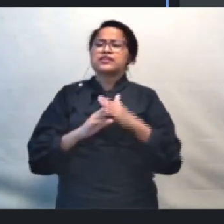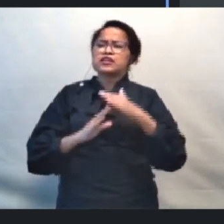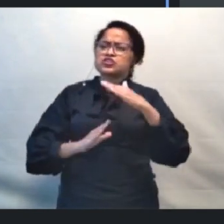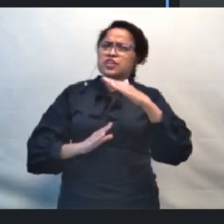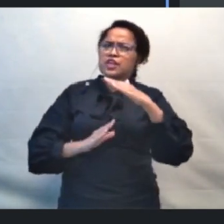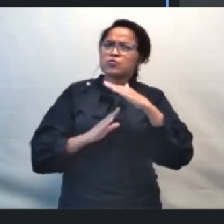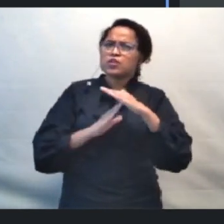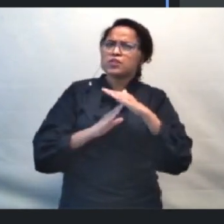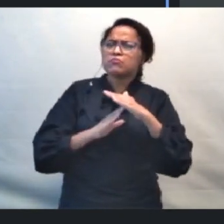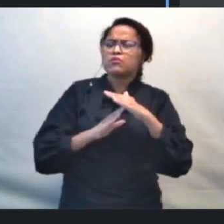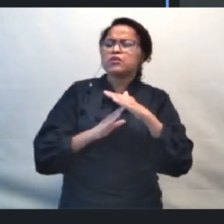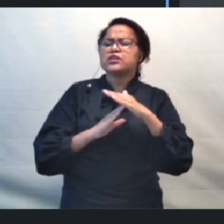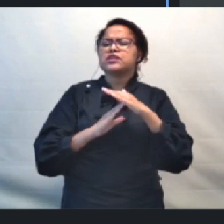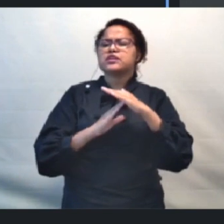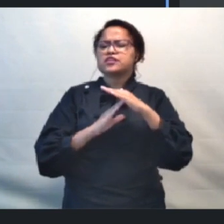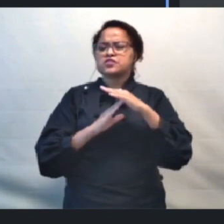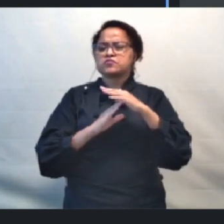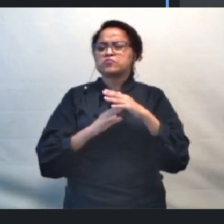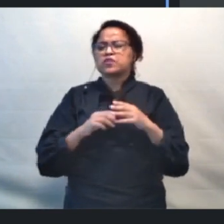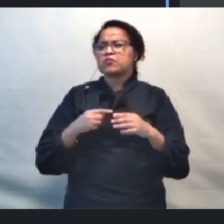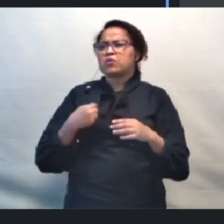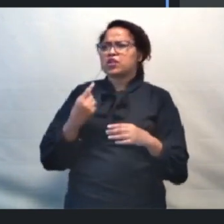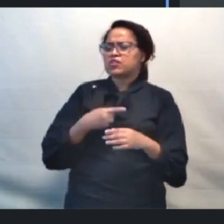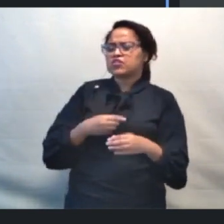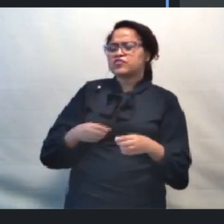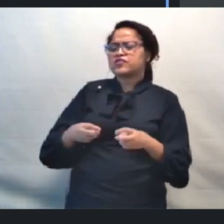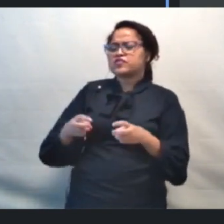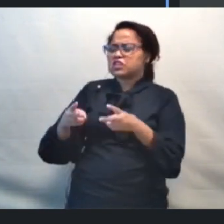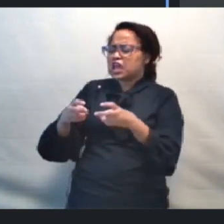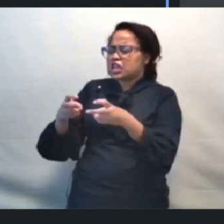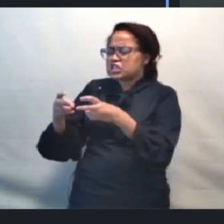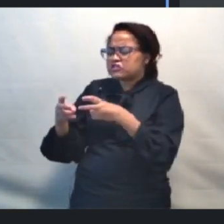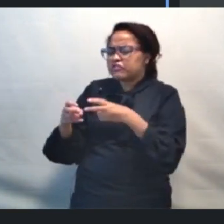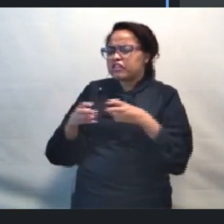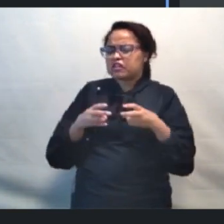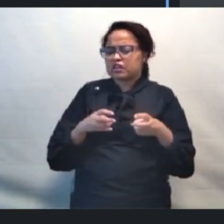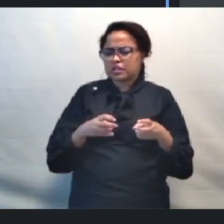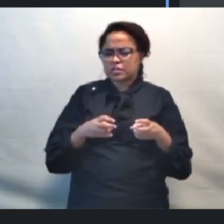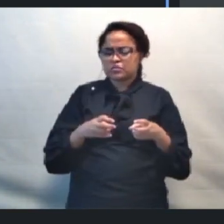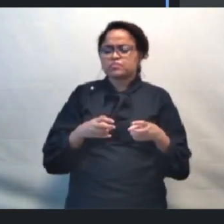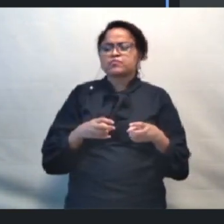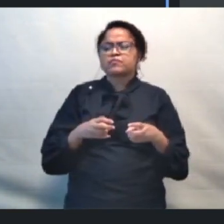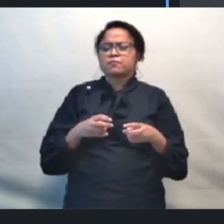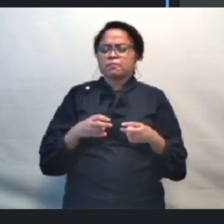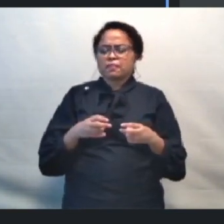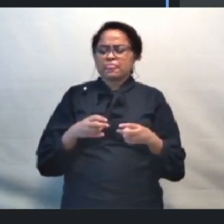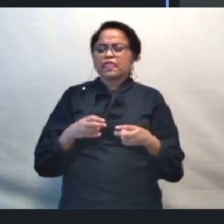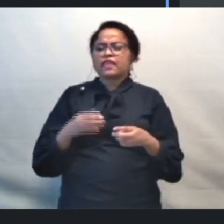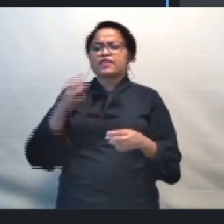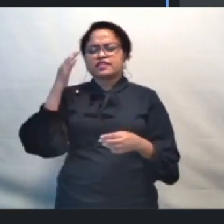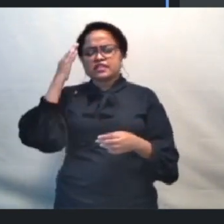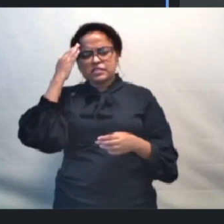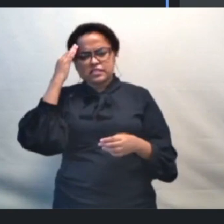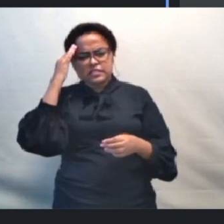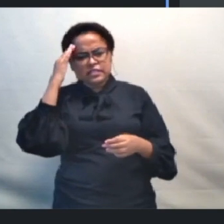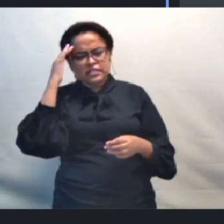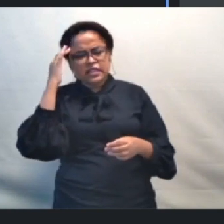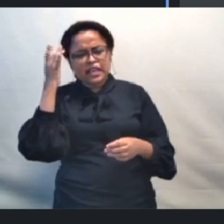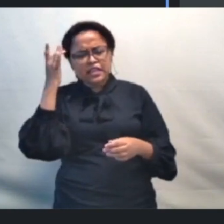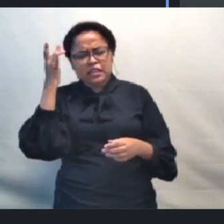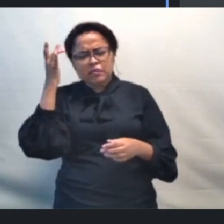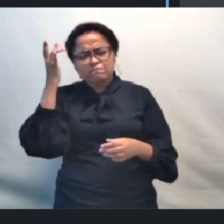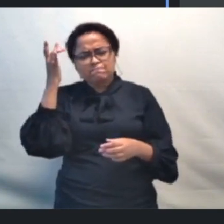também não fique identificando. Reconheço que a gente está amadurecendo nesse